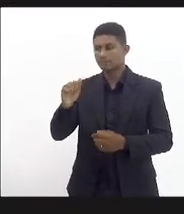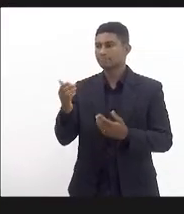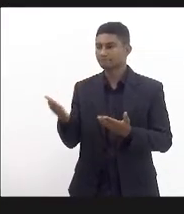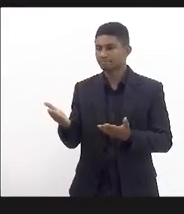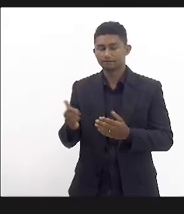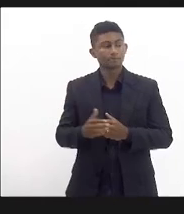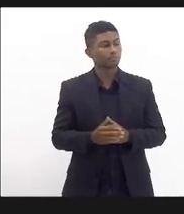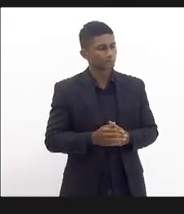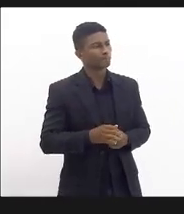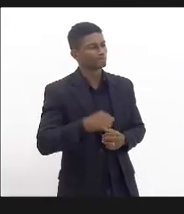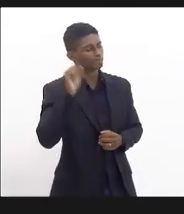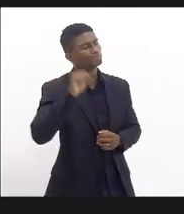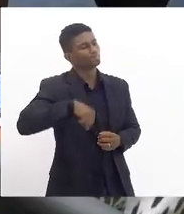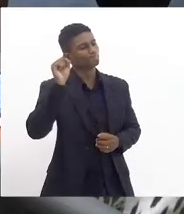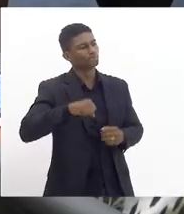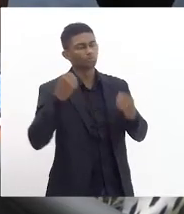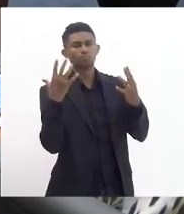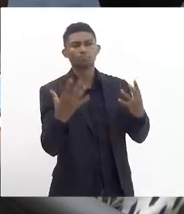Favorável, presidente.